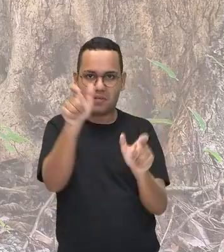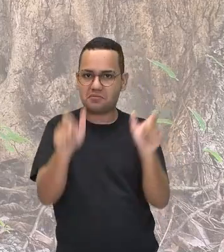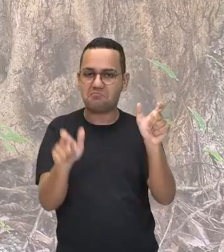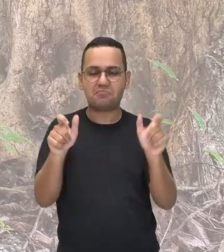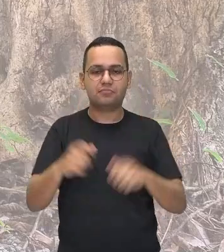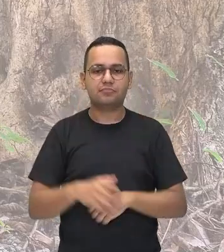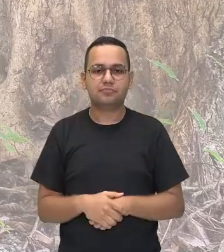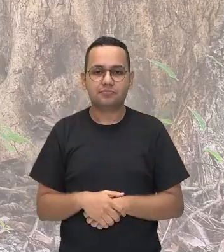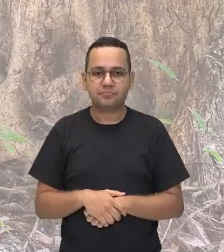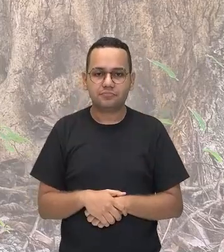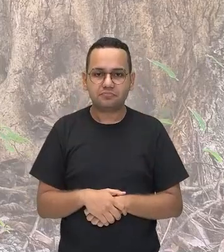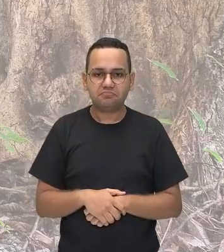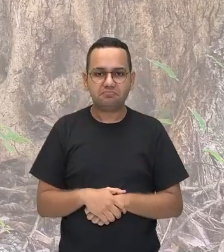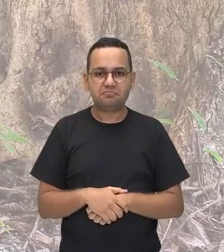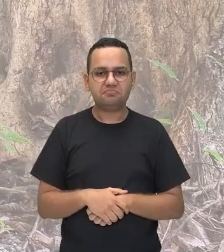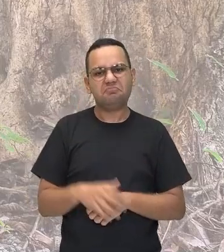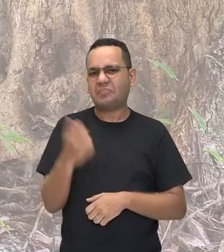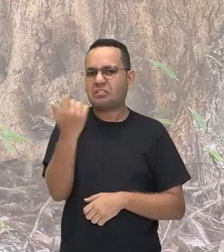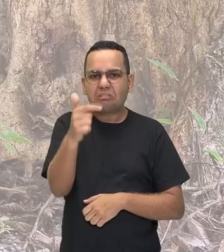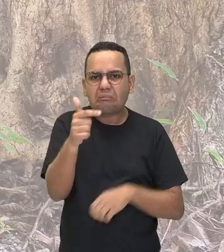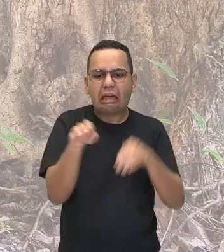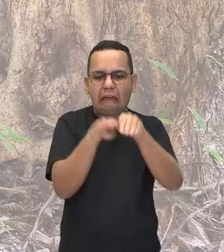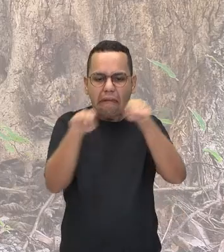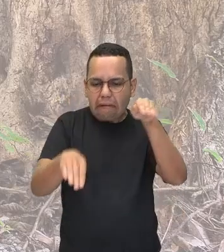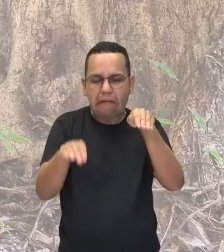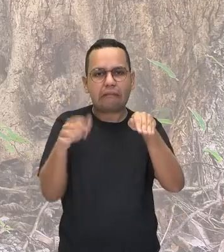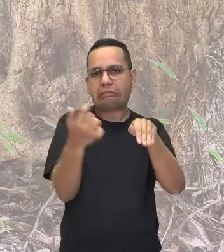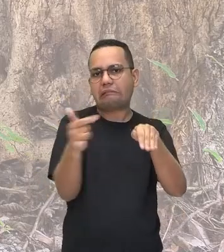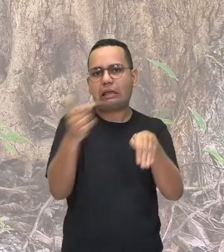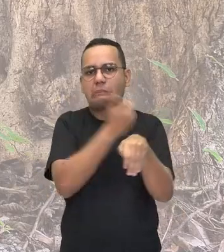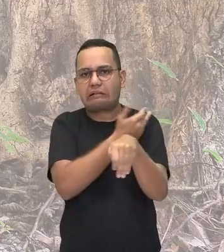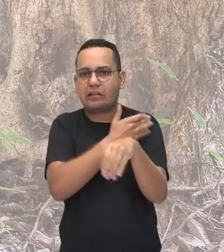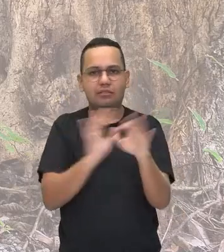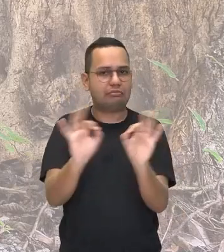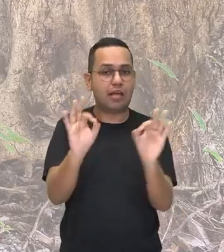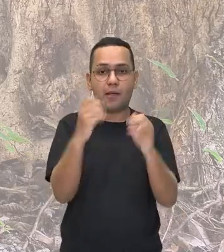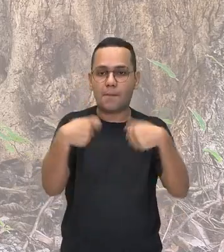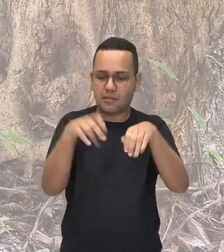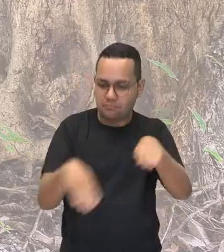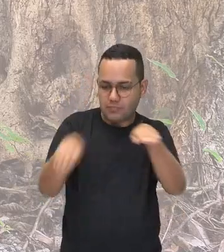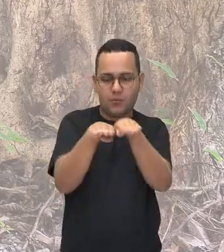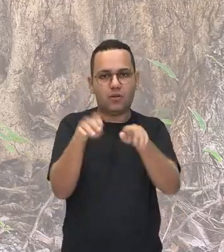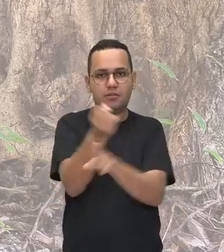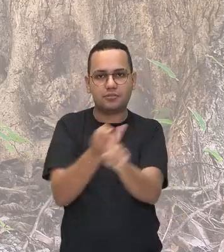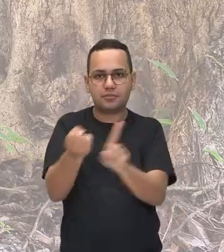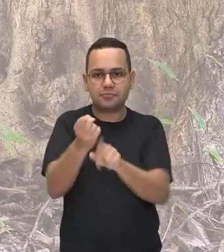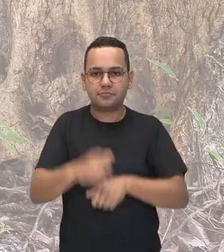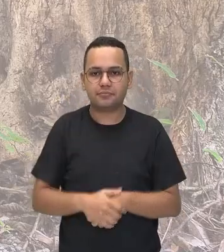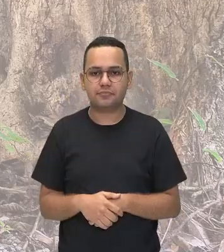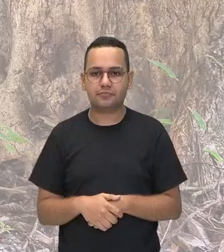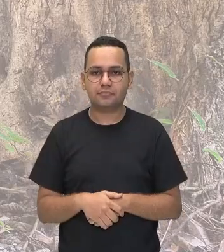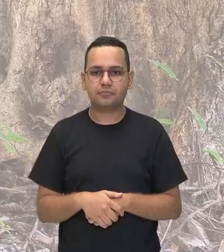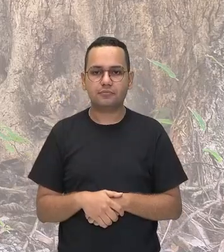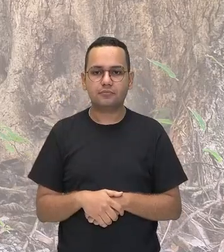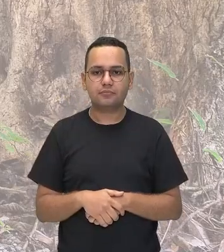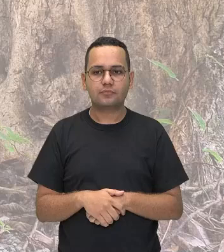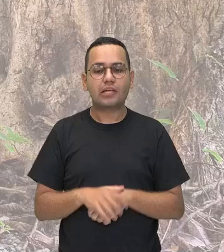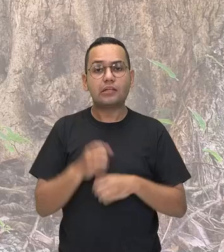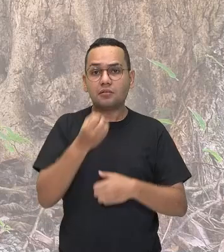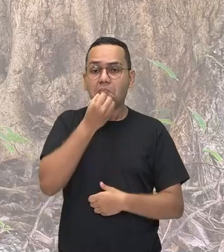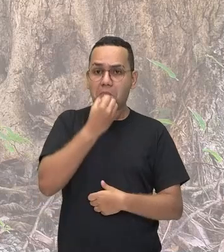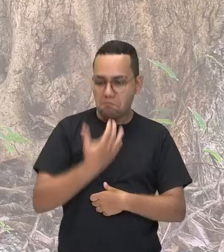né? Reduzir um pouco essas diferenças sociais e aprimorar o bem-estar das